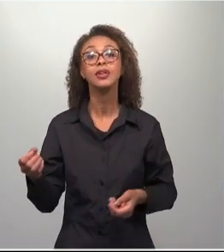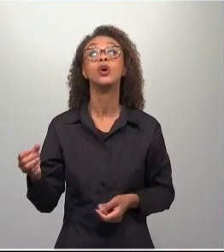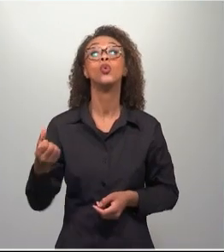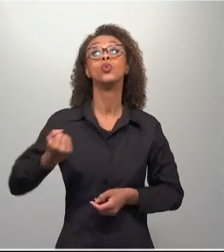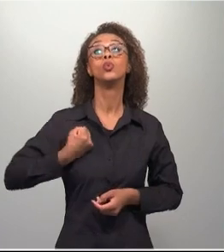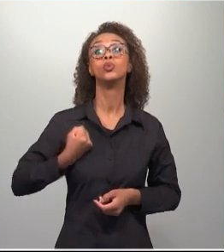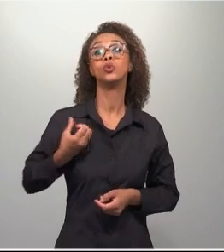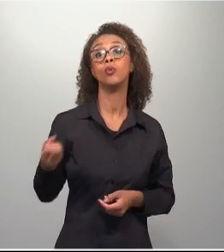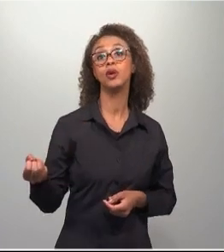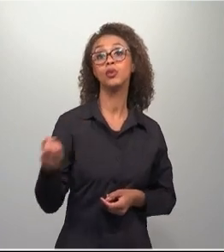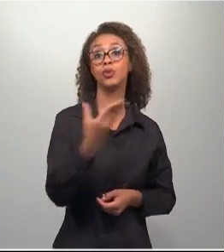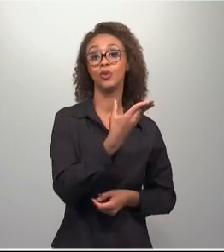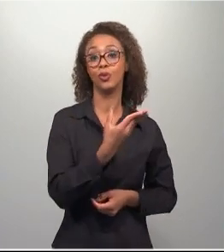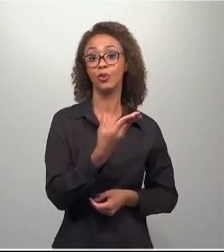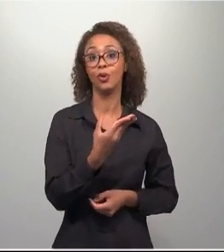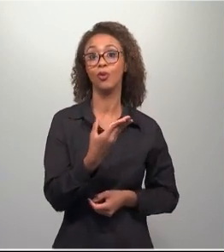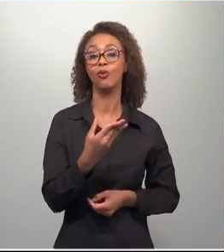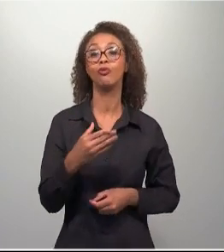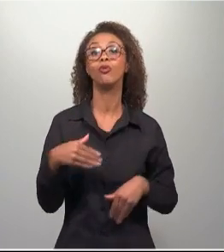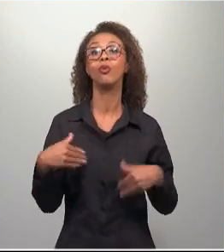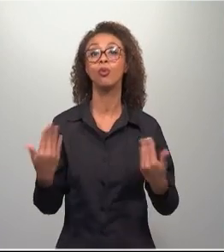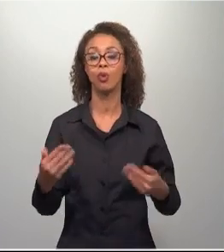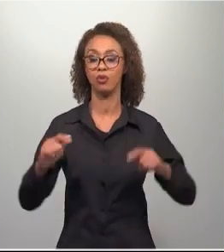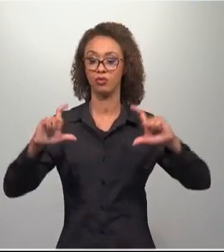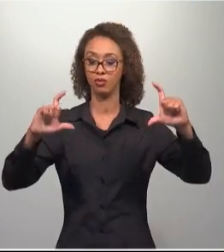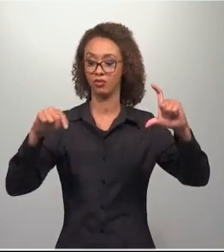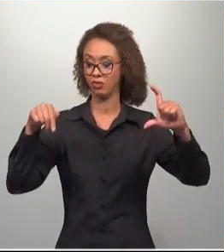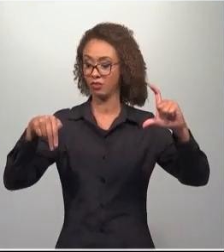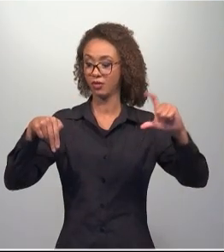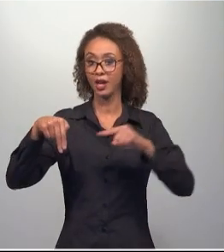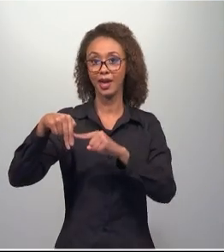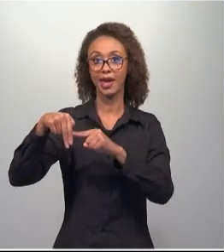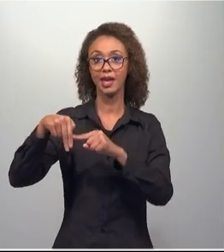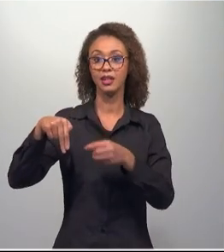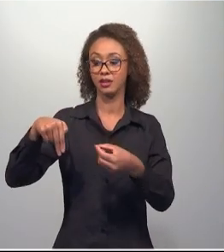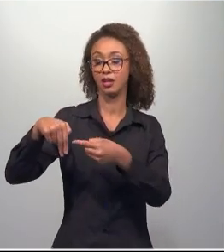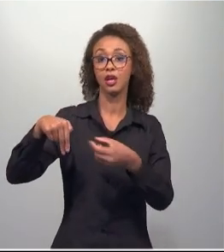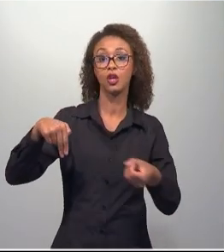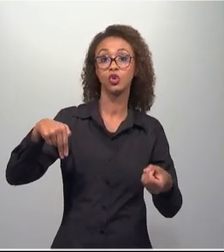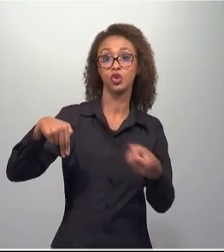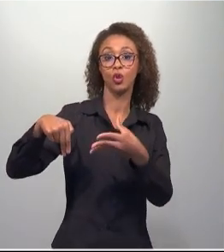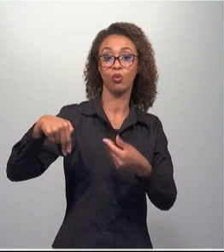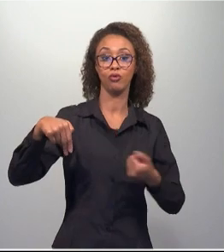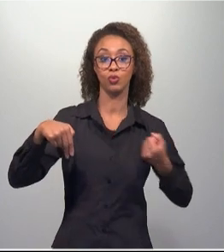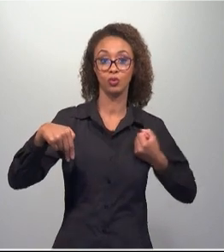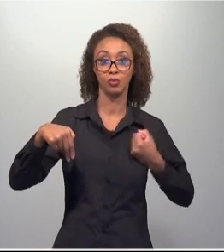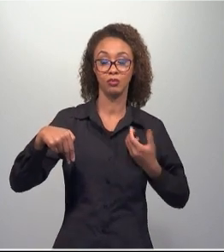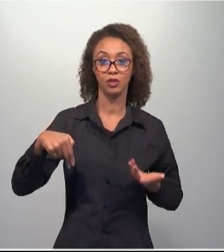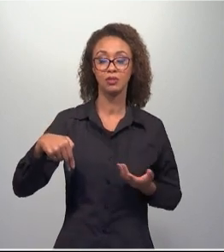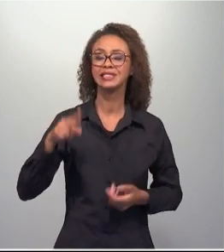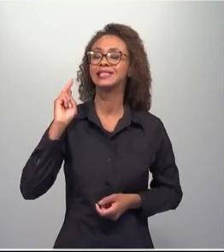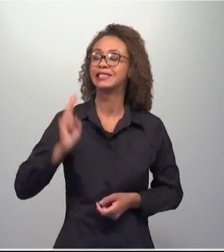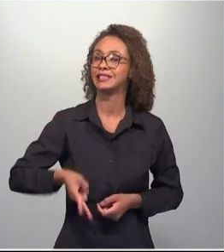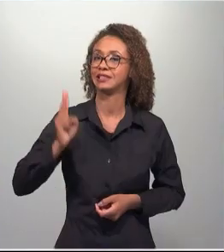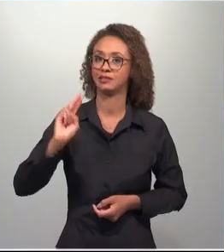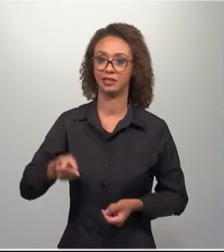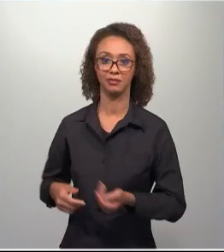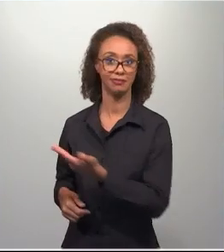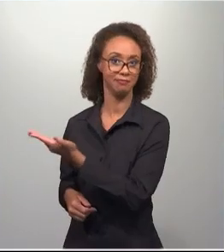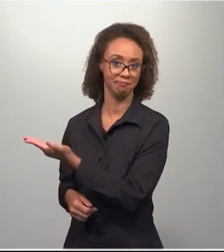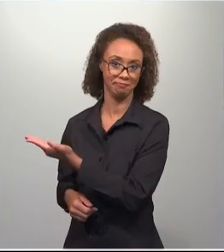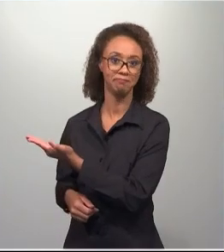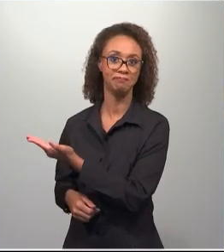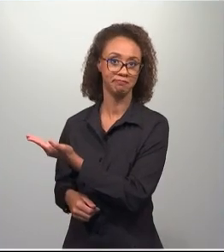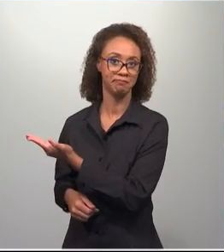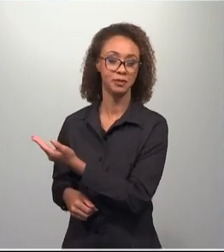na base 10 daquela base n vale sempre sempre vale isso tá